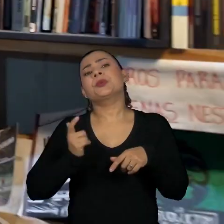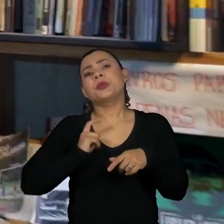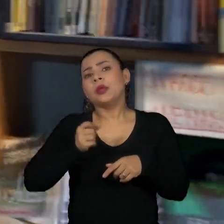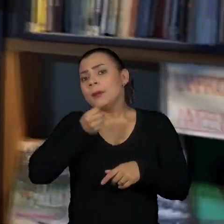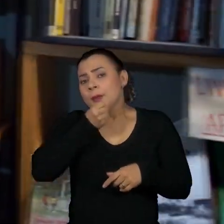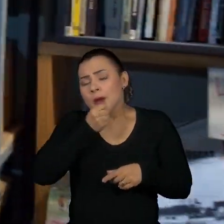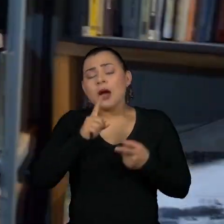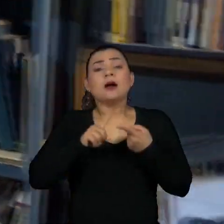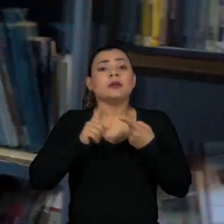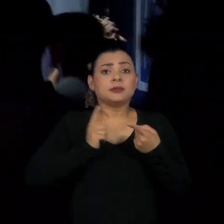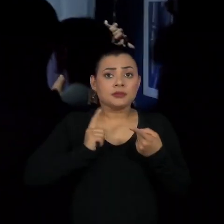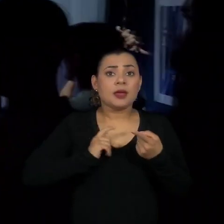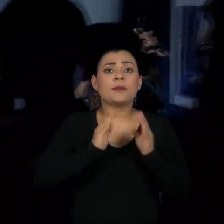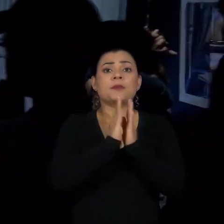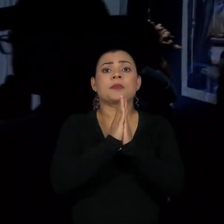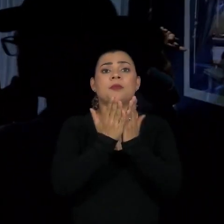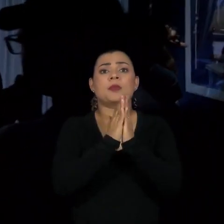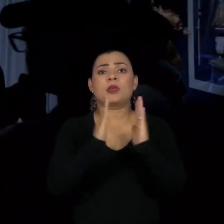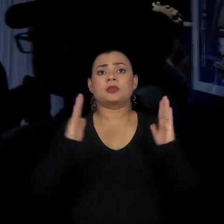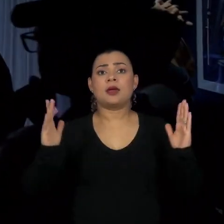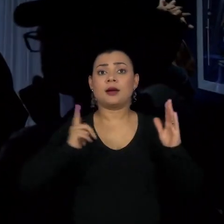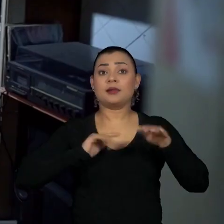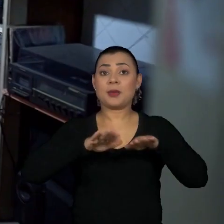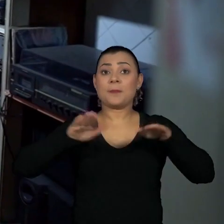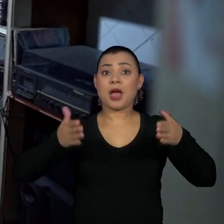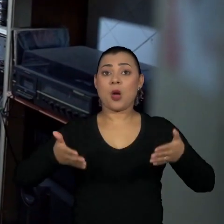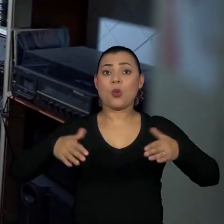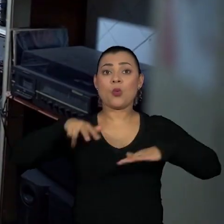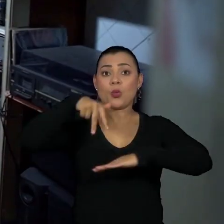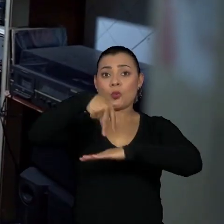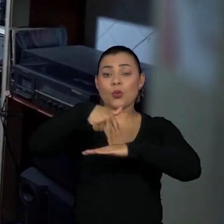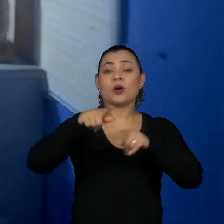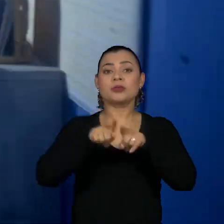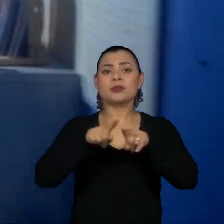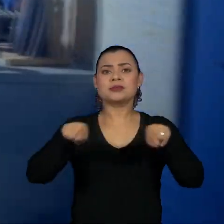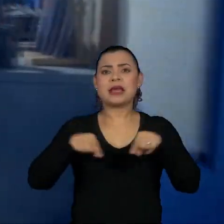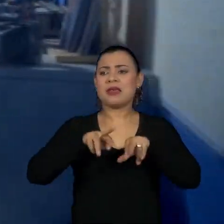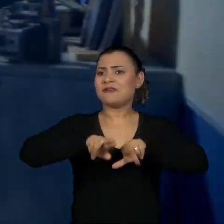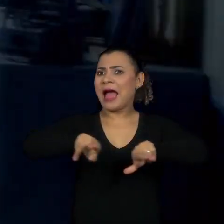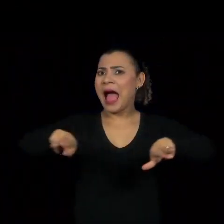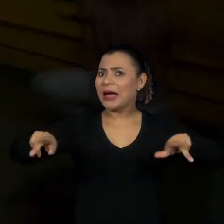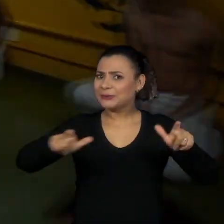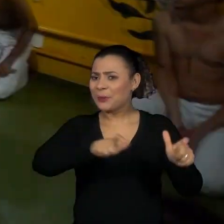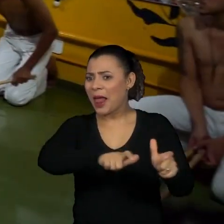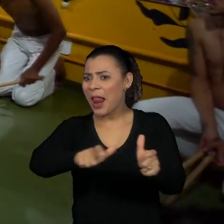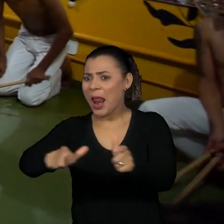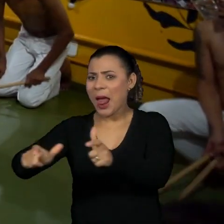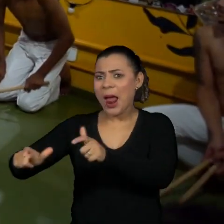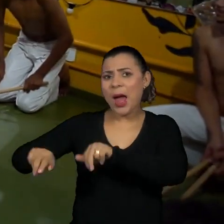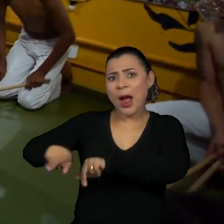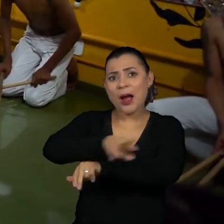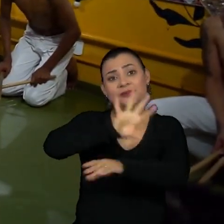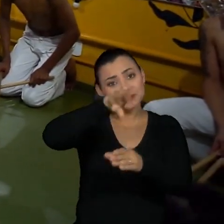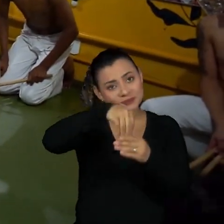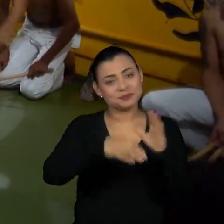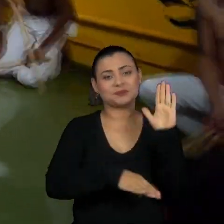biblioteca comunitária, tem um palco, sala de convívio, é muita coisa.